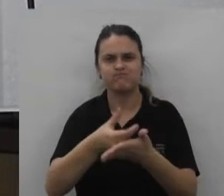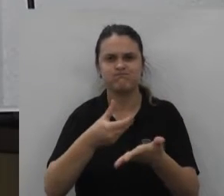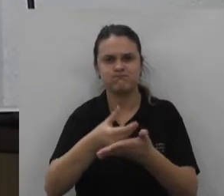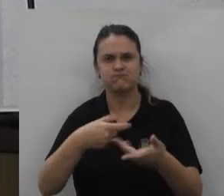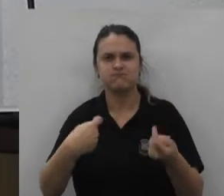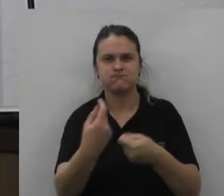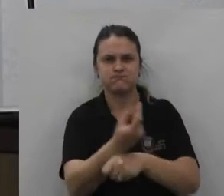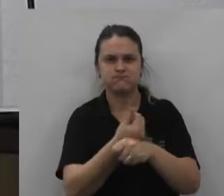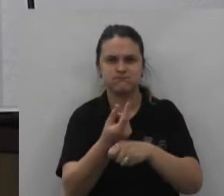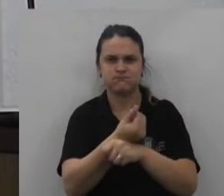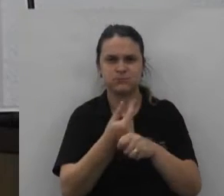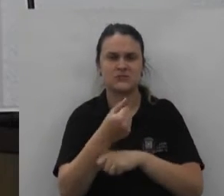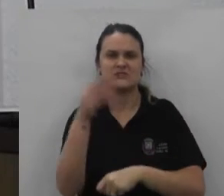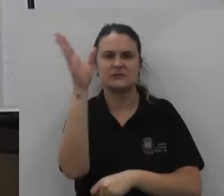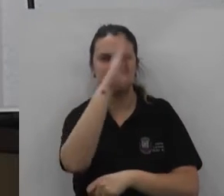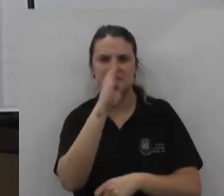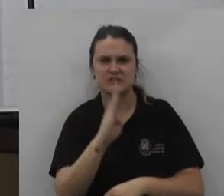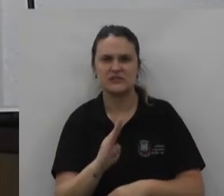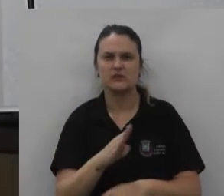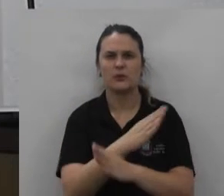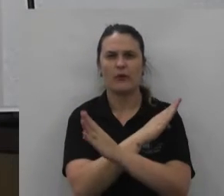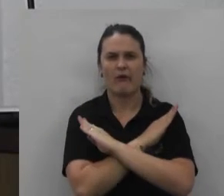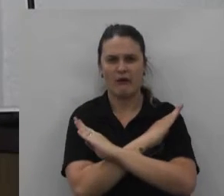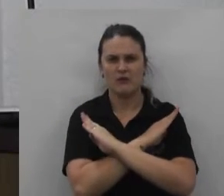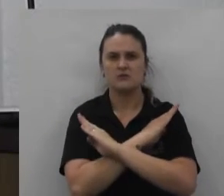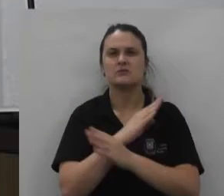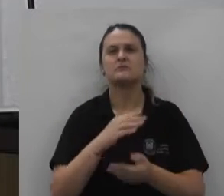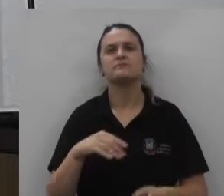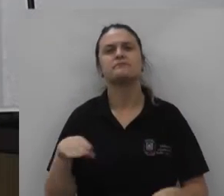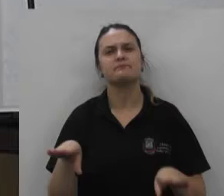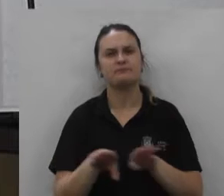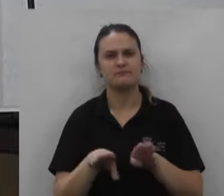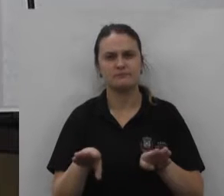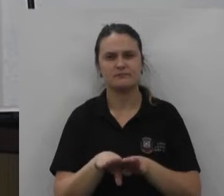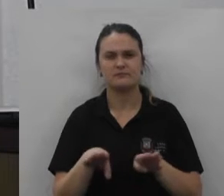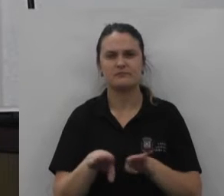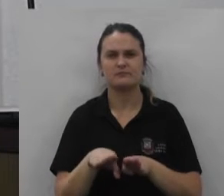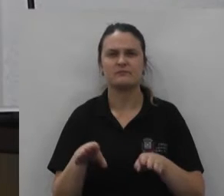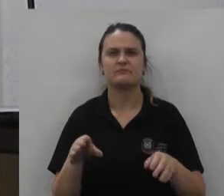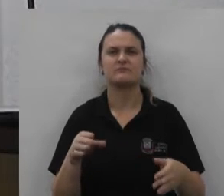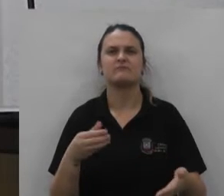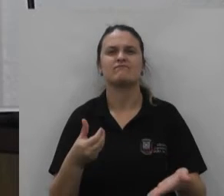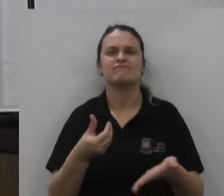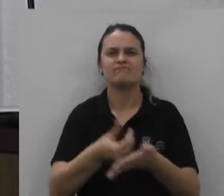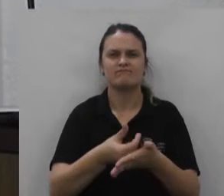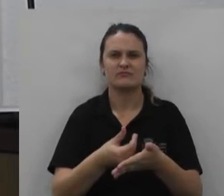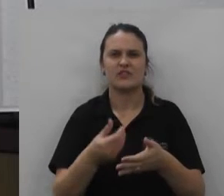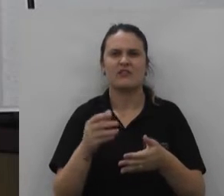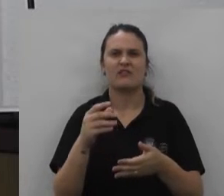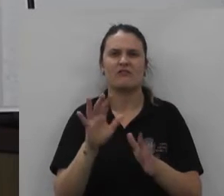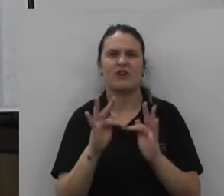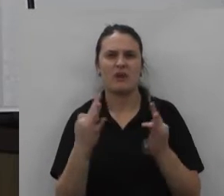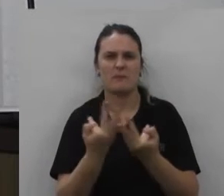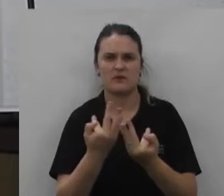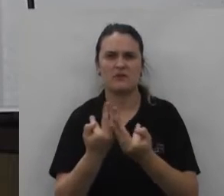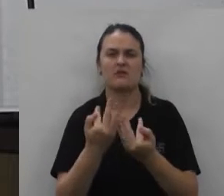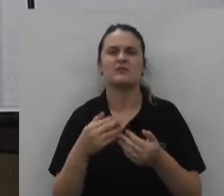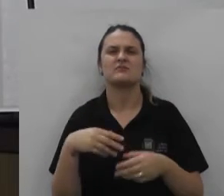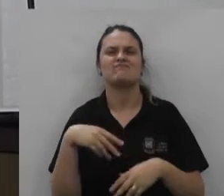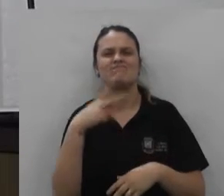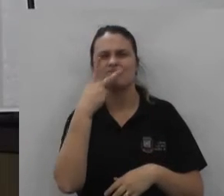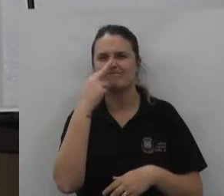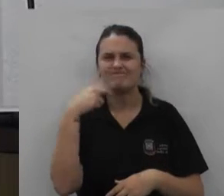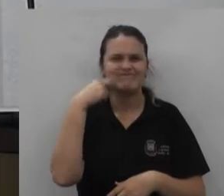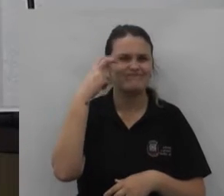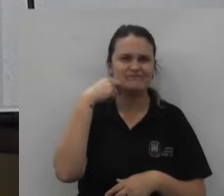de financiamento do Banco do Brasil, da Caixa Econômica, da Bolsa Família, as vergonheiras